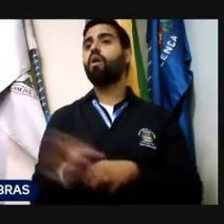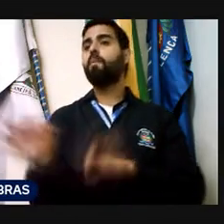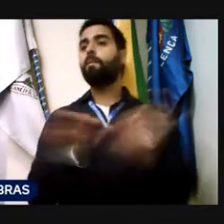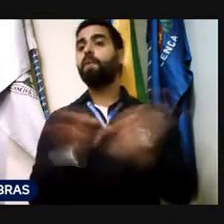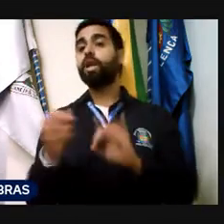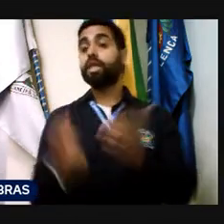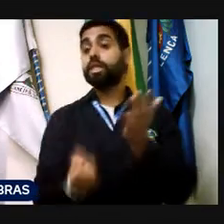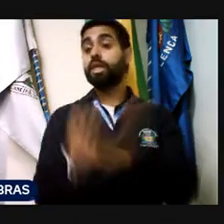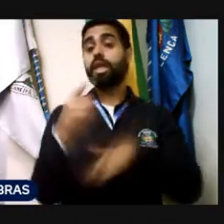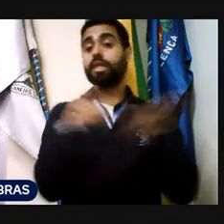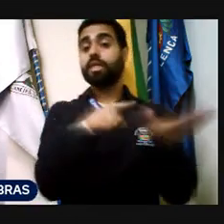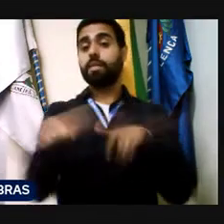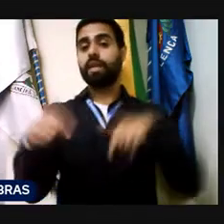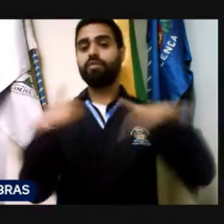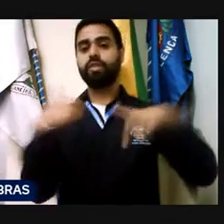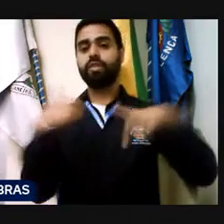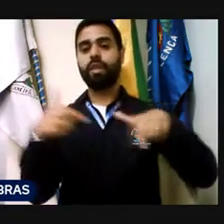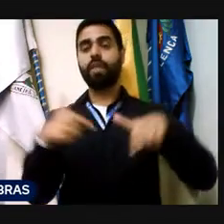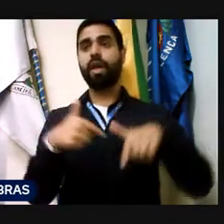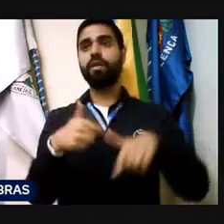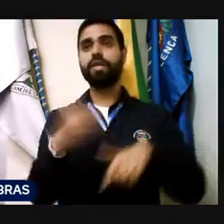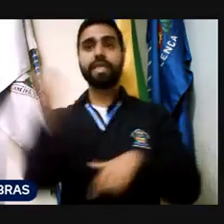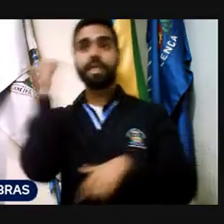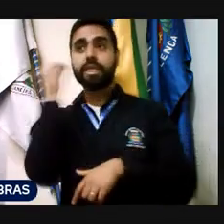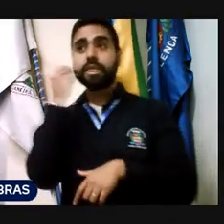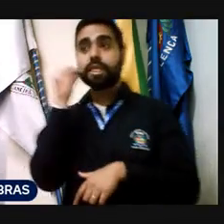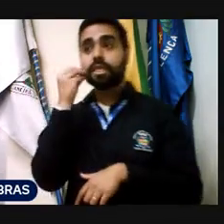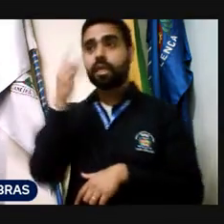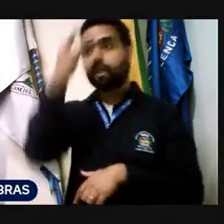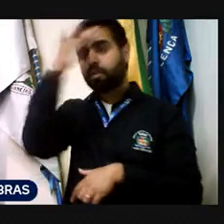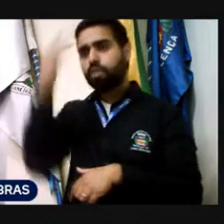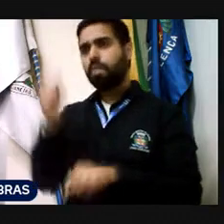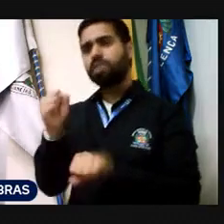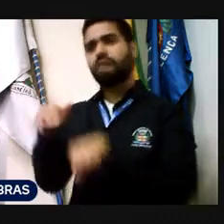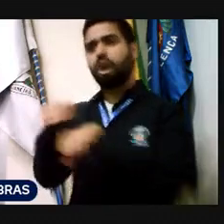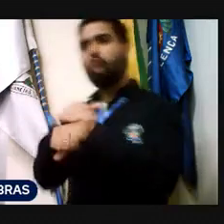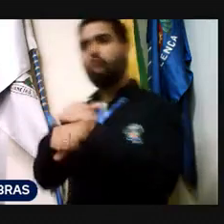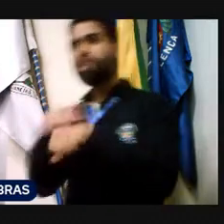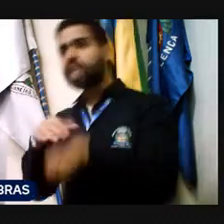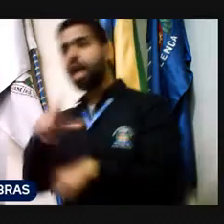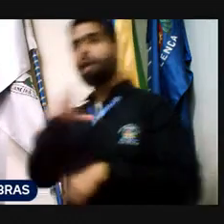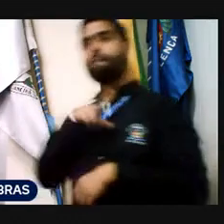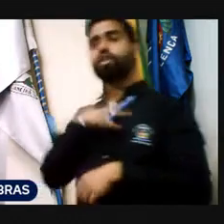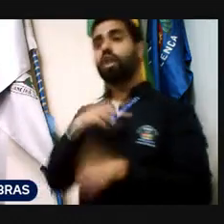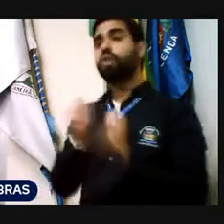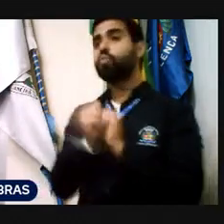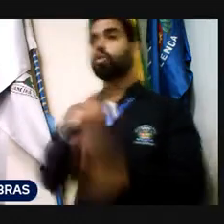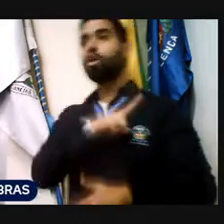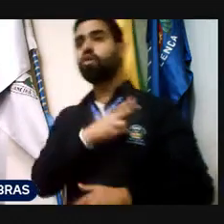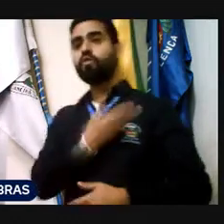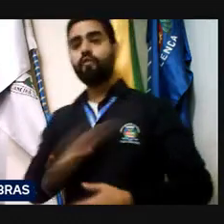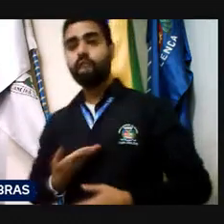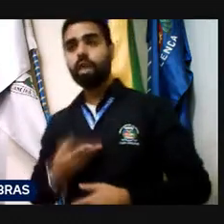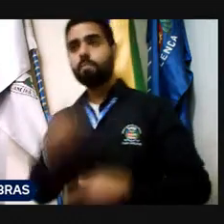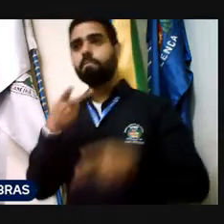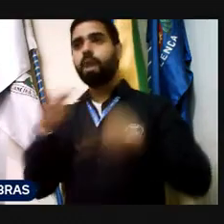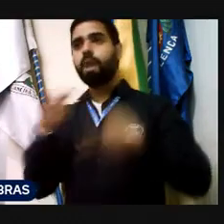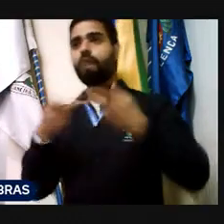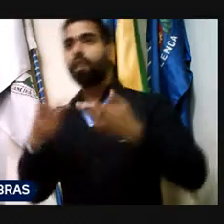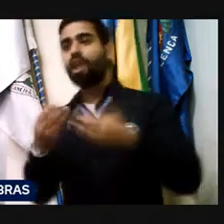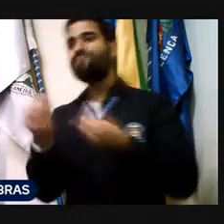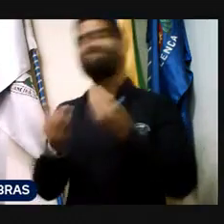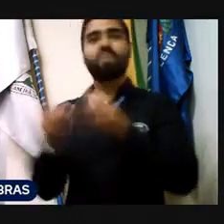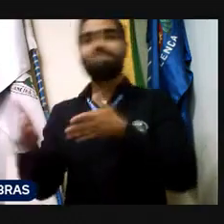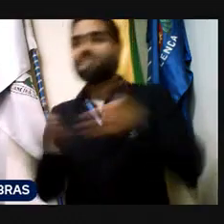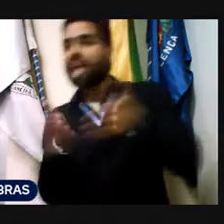Empregabilidade, que busca que as pessoas se conversem, tanto iniciativa privada como governo, para falar sobre saídas